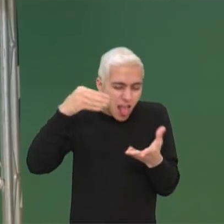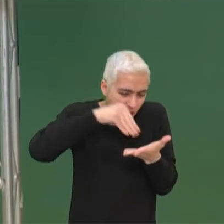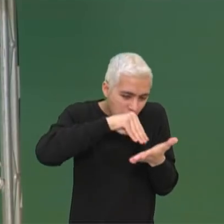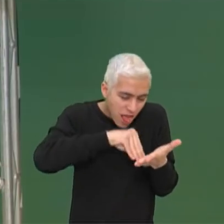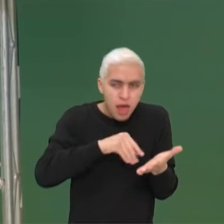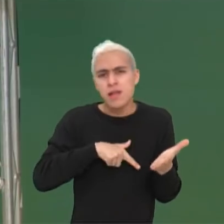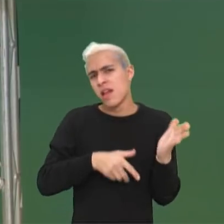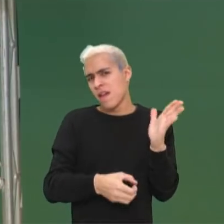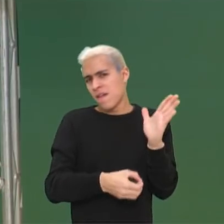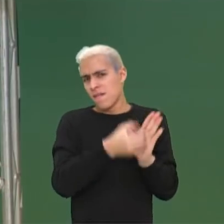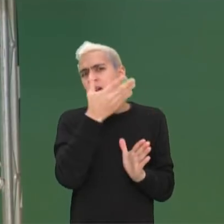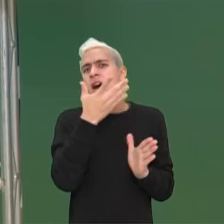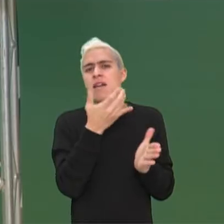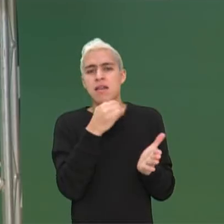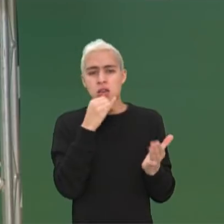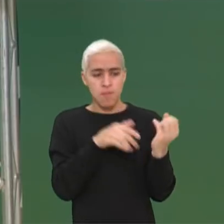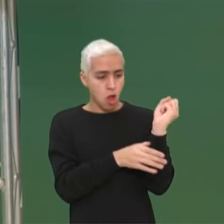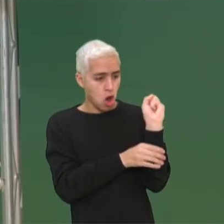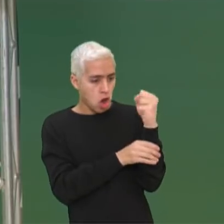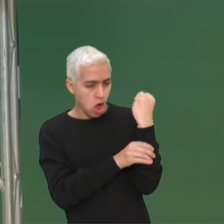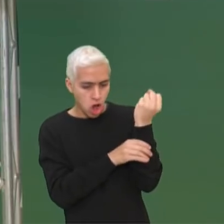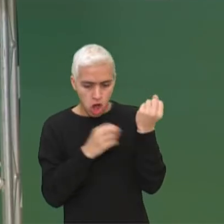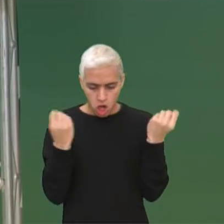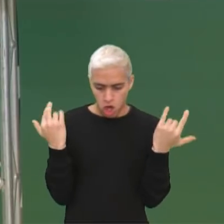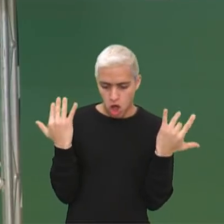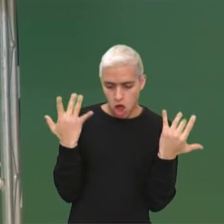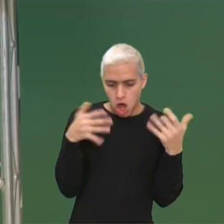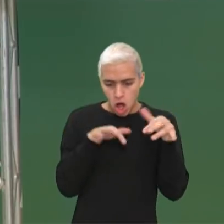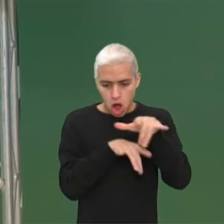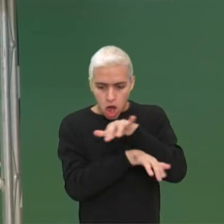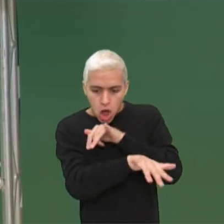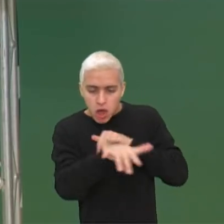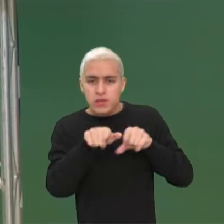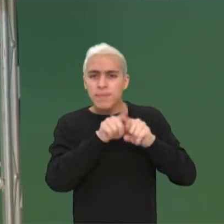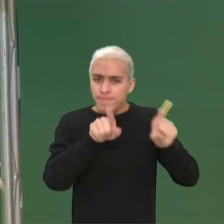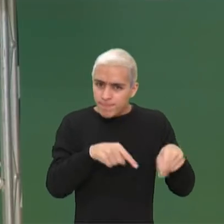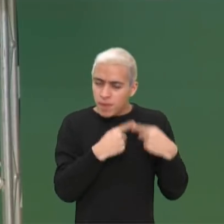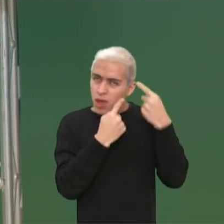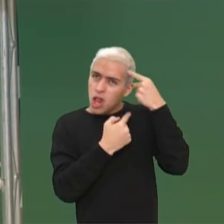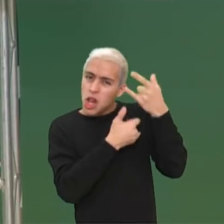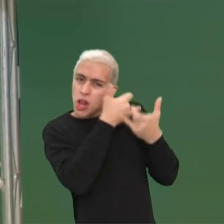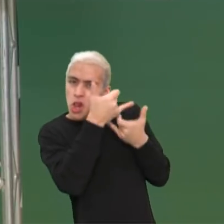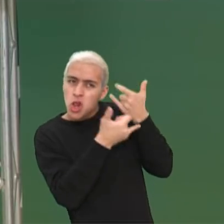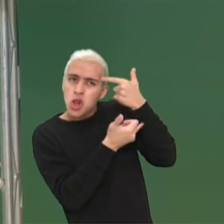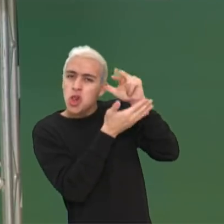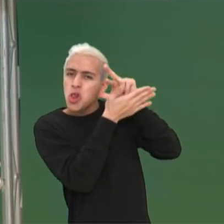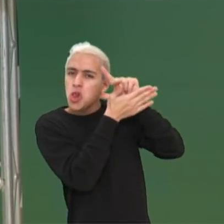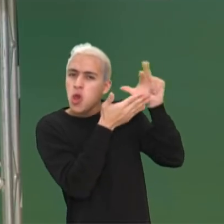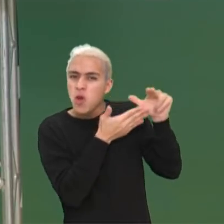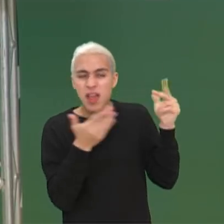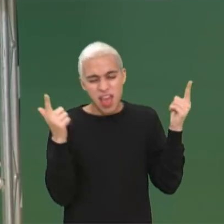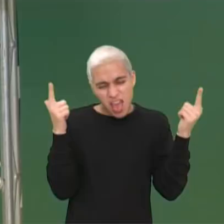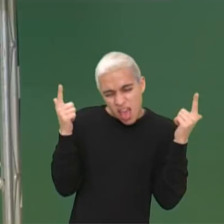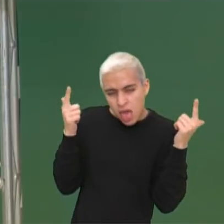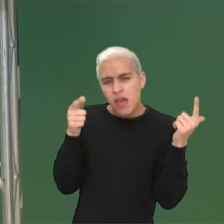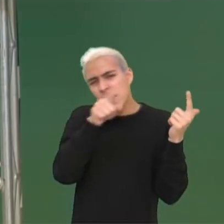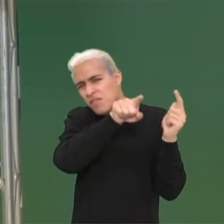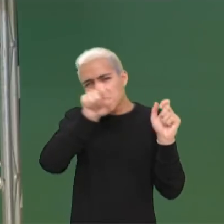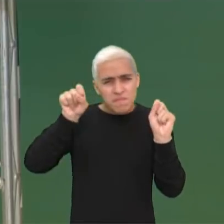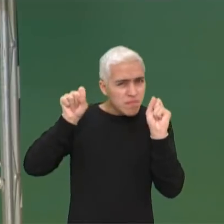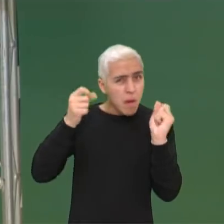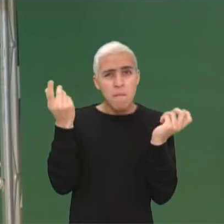Um jogo motor, né? Um benefício lúdico, um benefício de diversão. Nossa, então assim, você podia ter